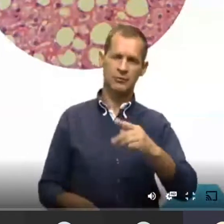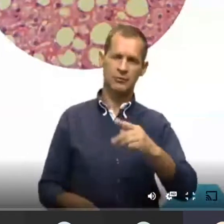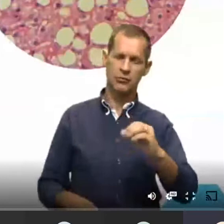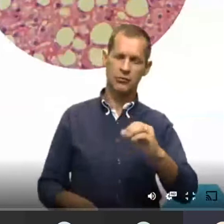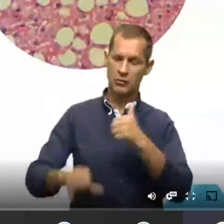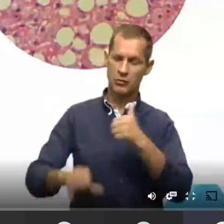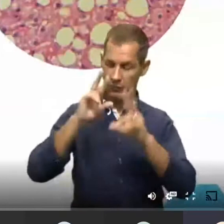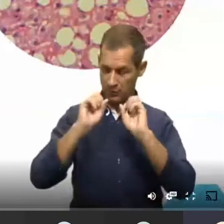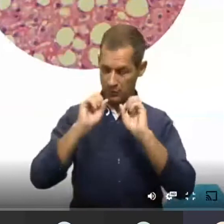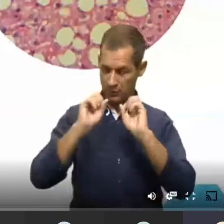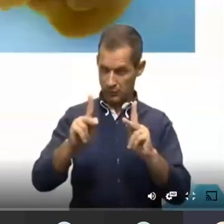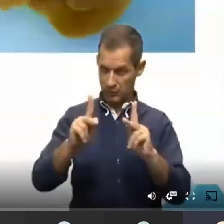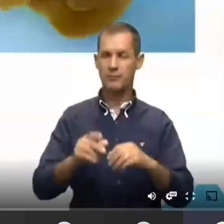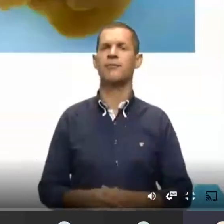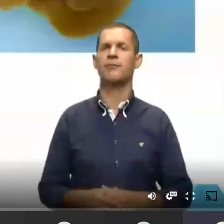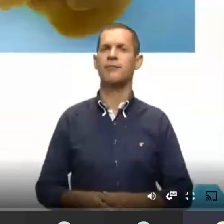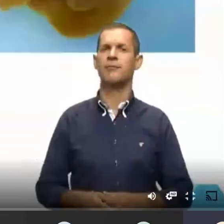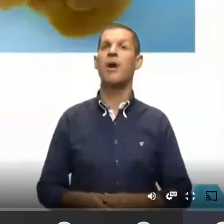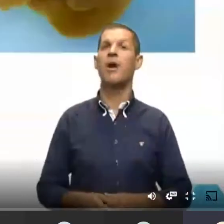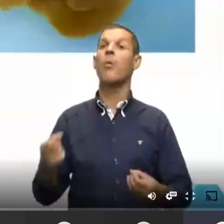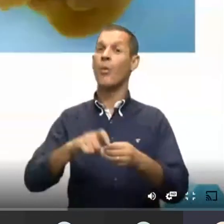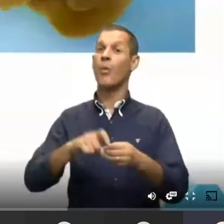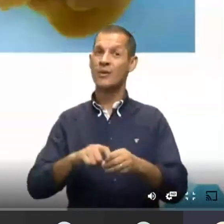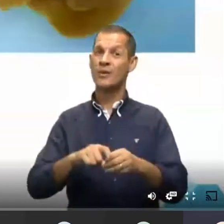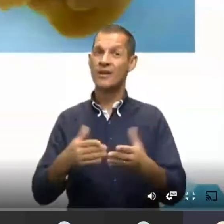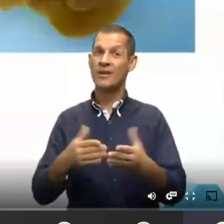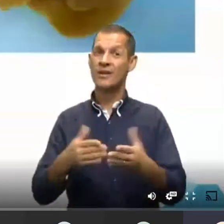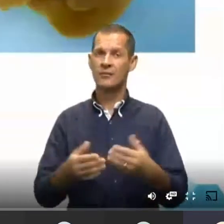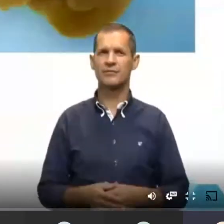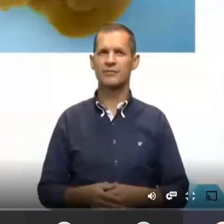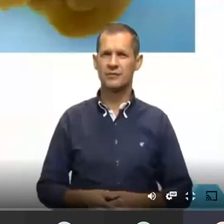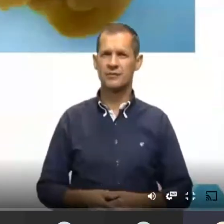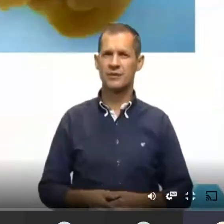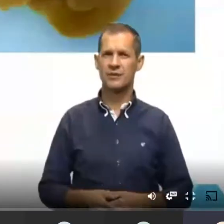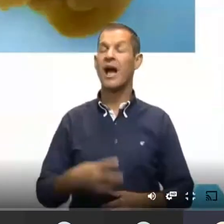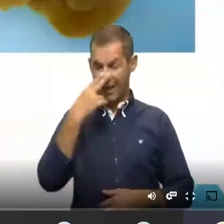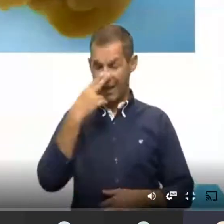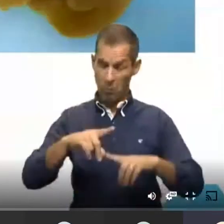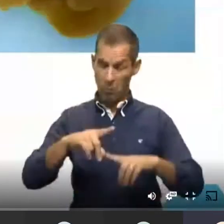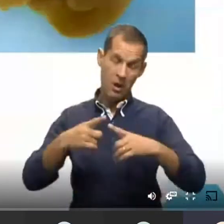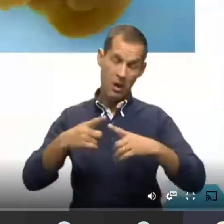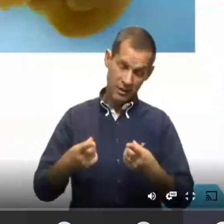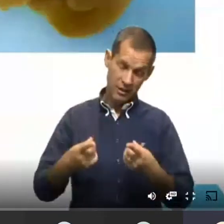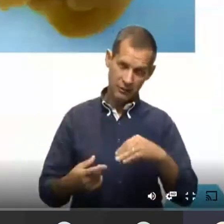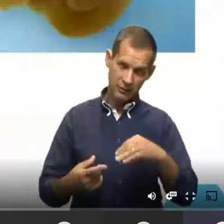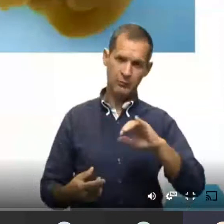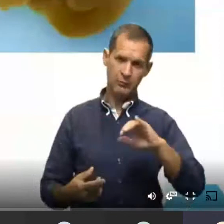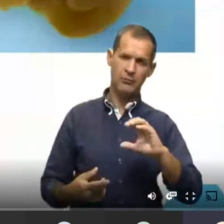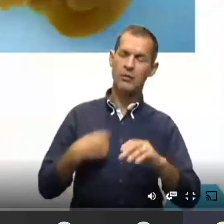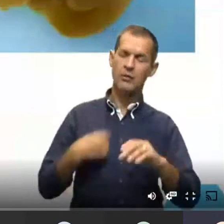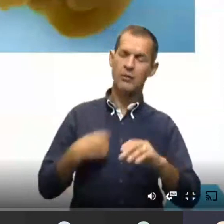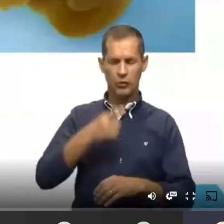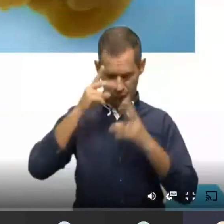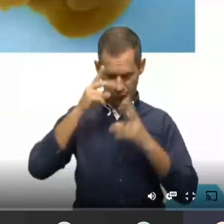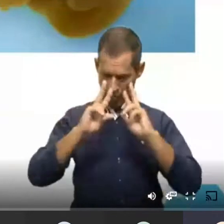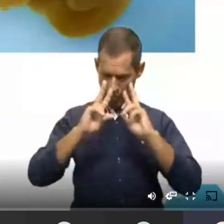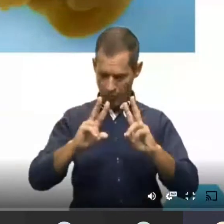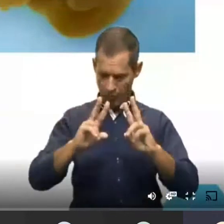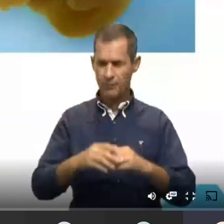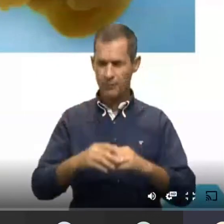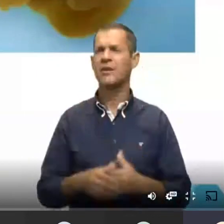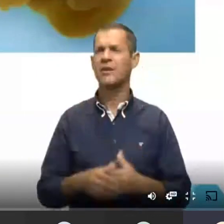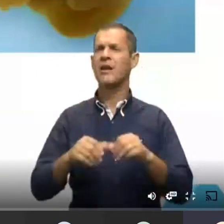alterados, ok? Dando continuidade, então, acho que a parte macro, né? Que a gente consegue